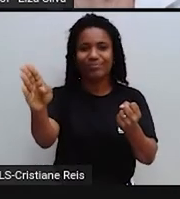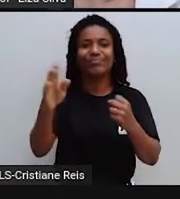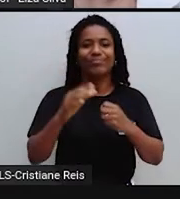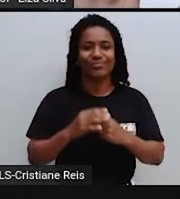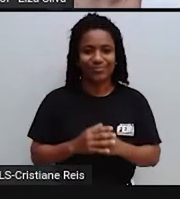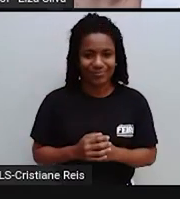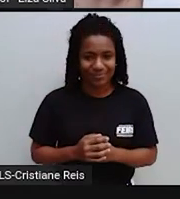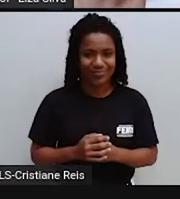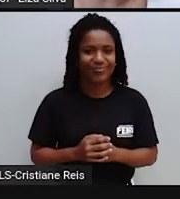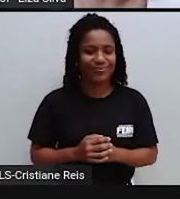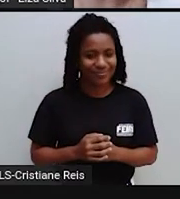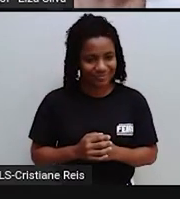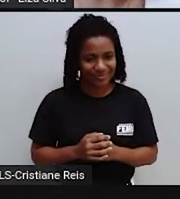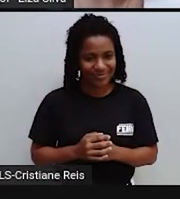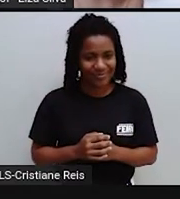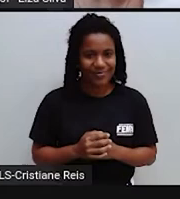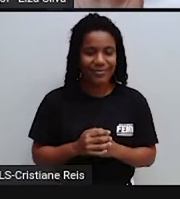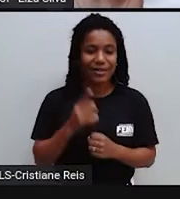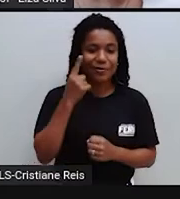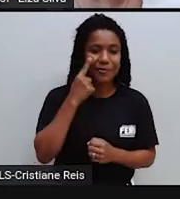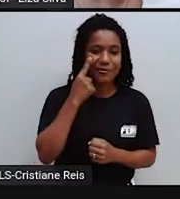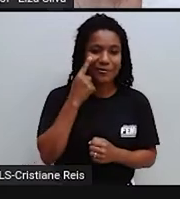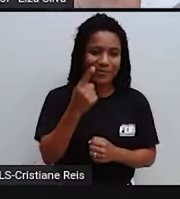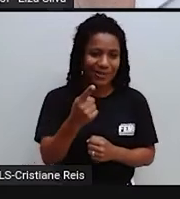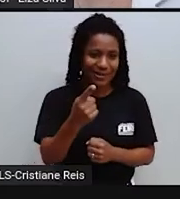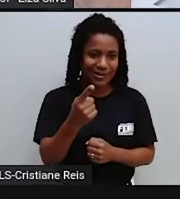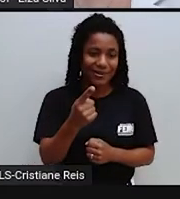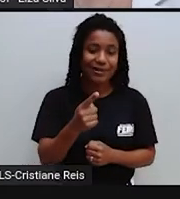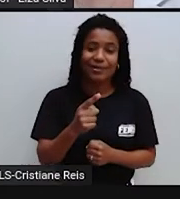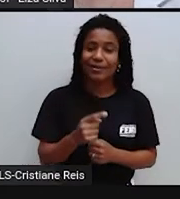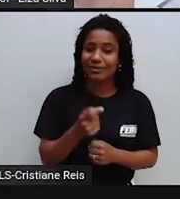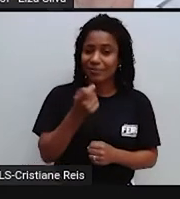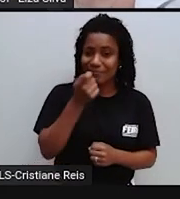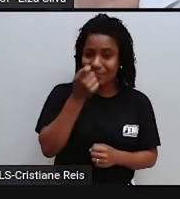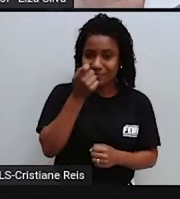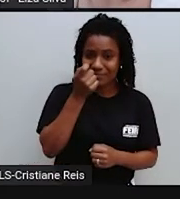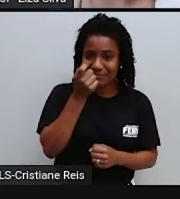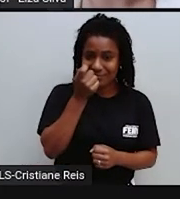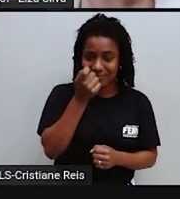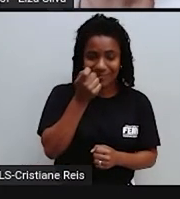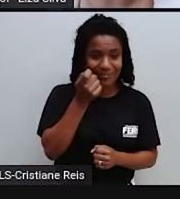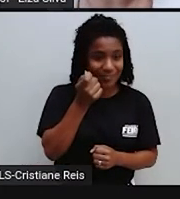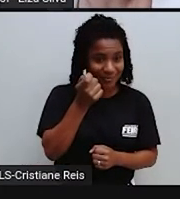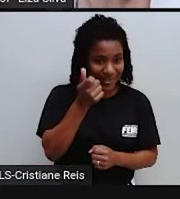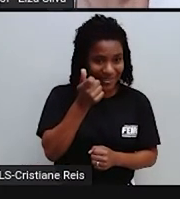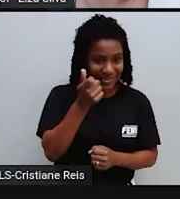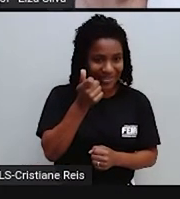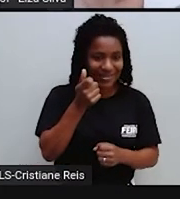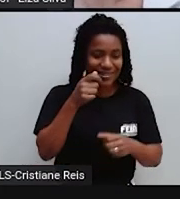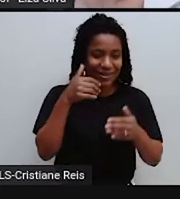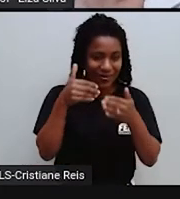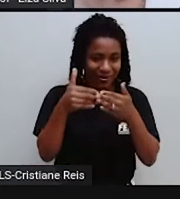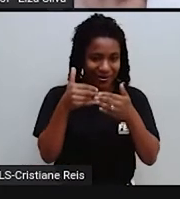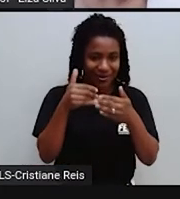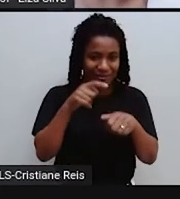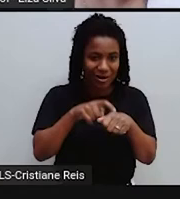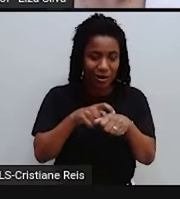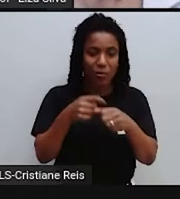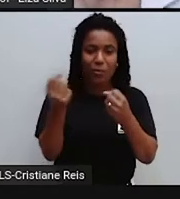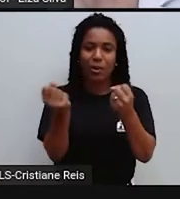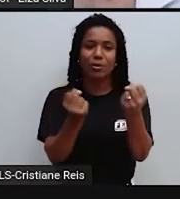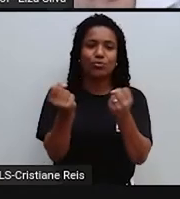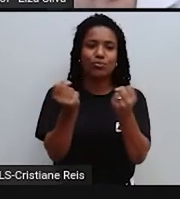Então, observe que eles estão perto de praticar esta ação, de tomar o carro privado, né, o carro